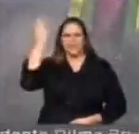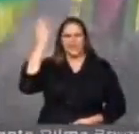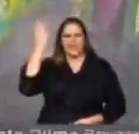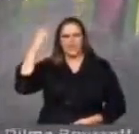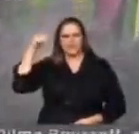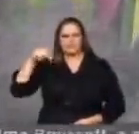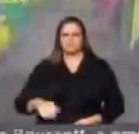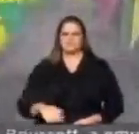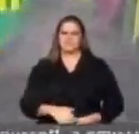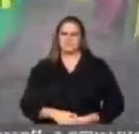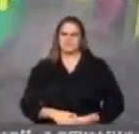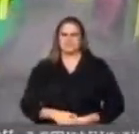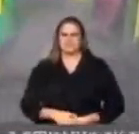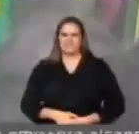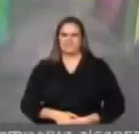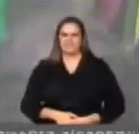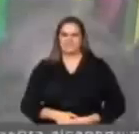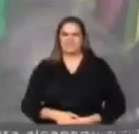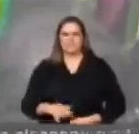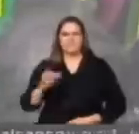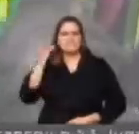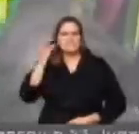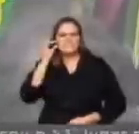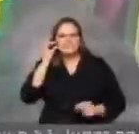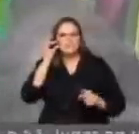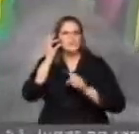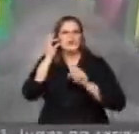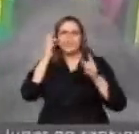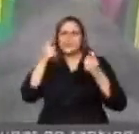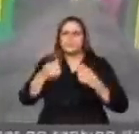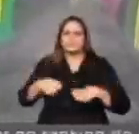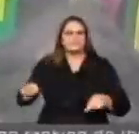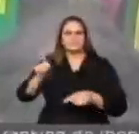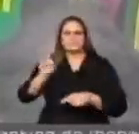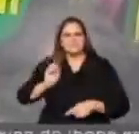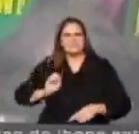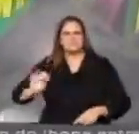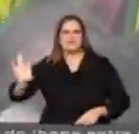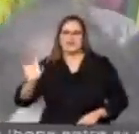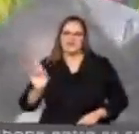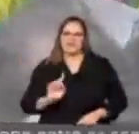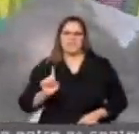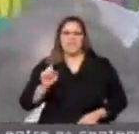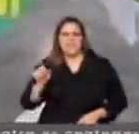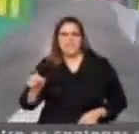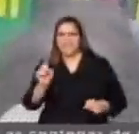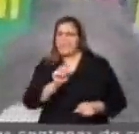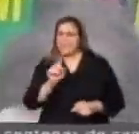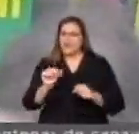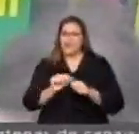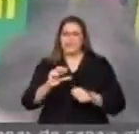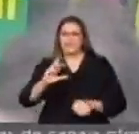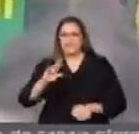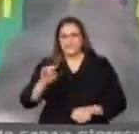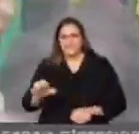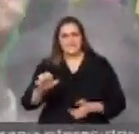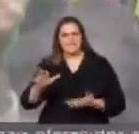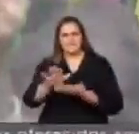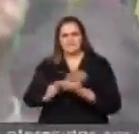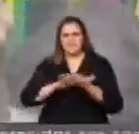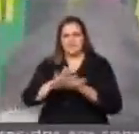Não é Dilma que tem que sair do palácio, porque Dilma não cometeu crime algum. Quem